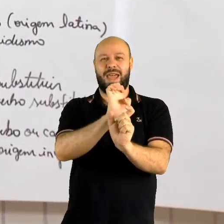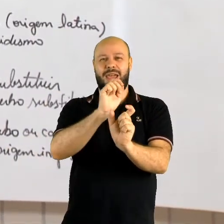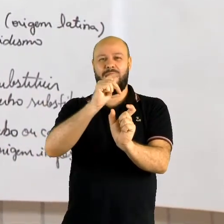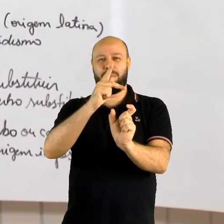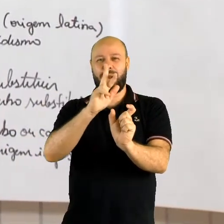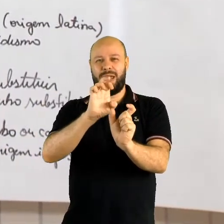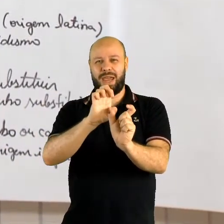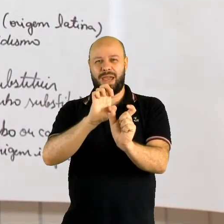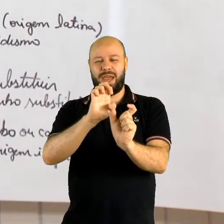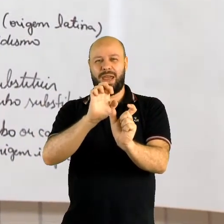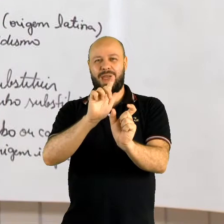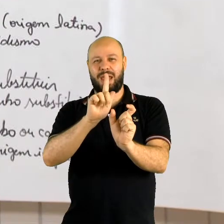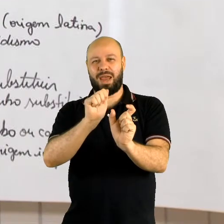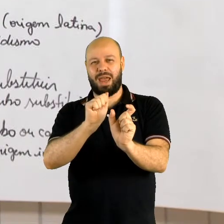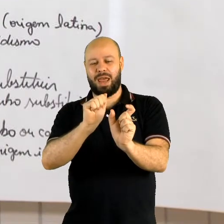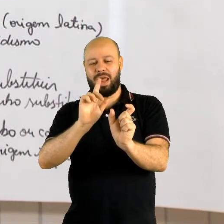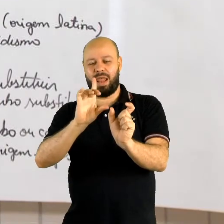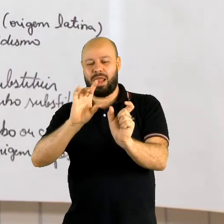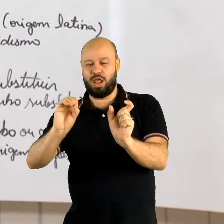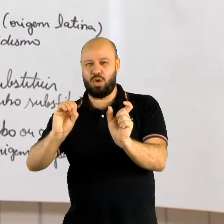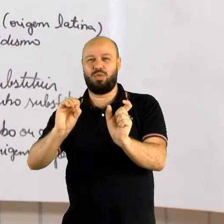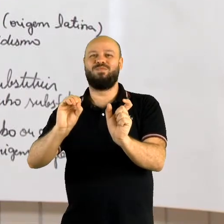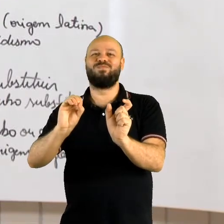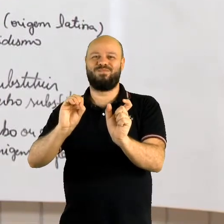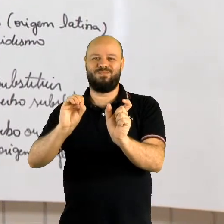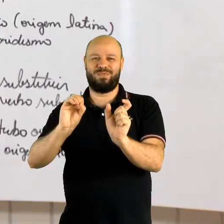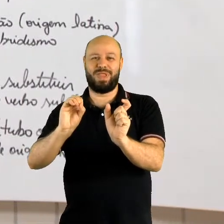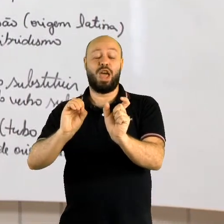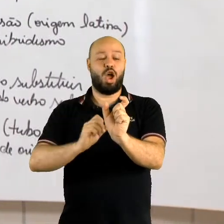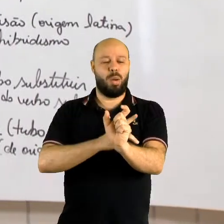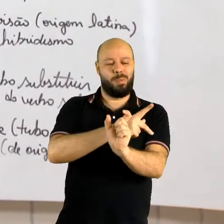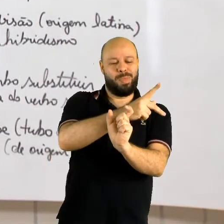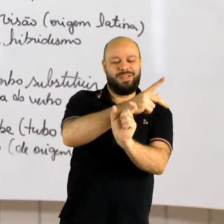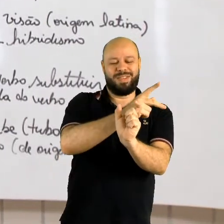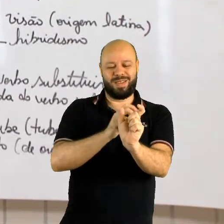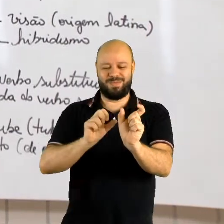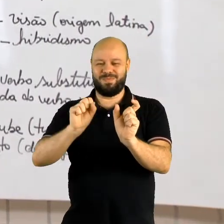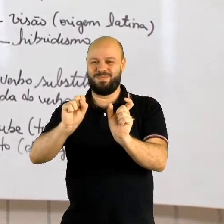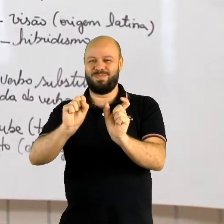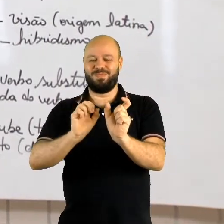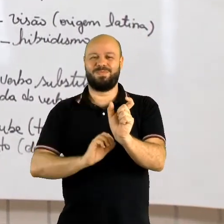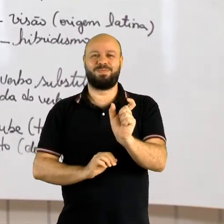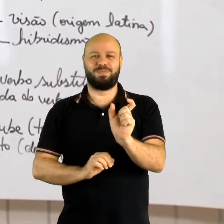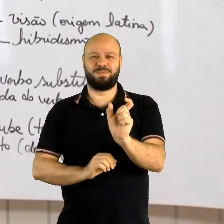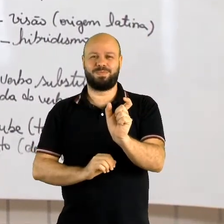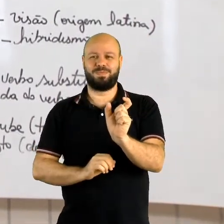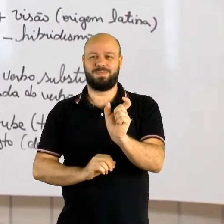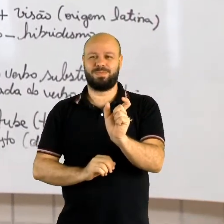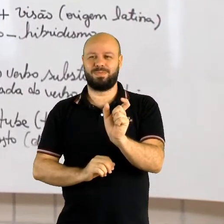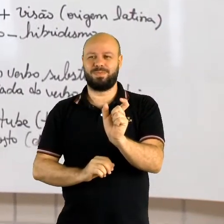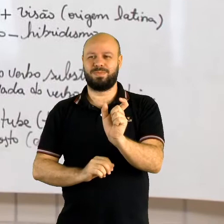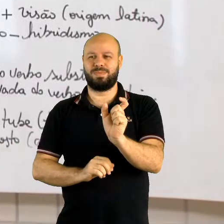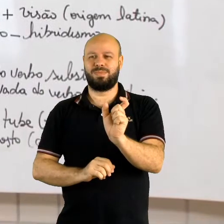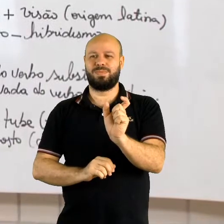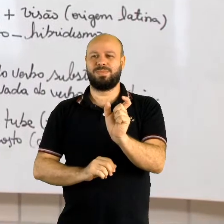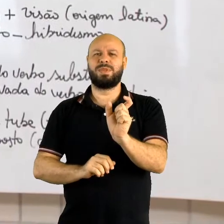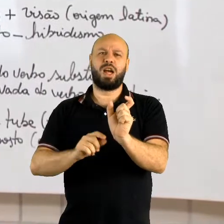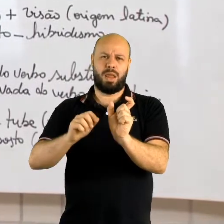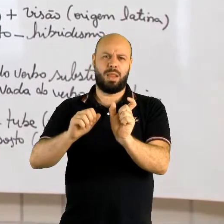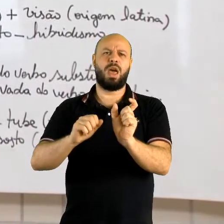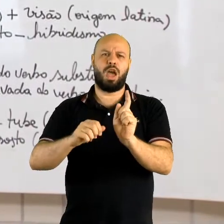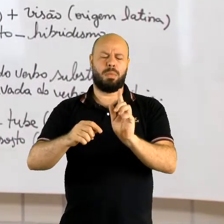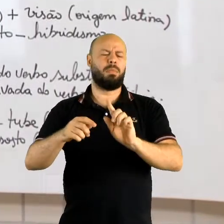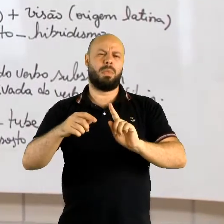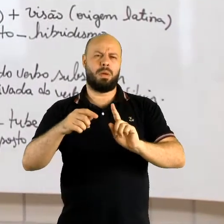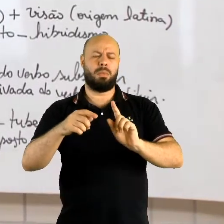acrescentei tanto prefixo quanto sufixo. Isso aqui está lá no seu bloco,